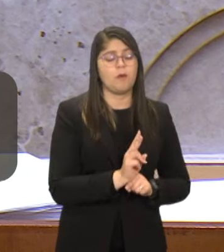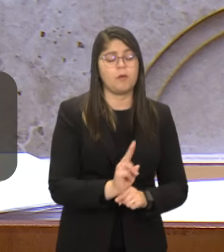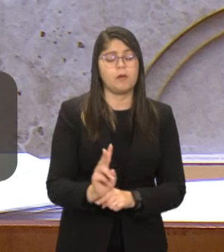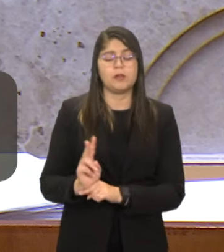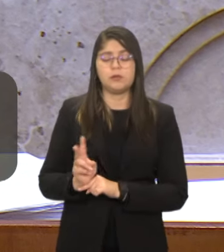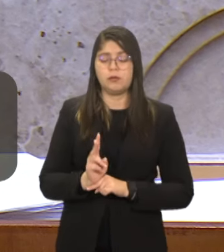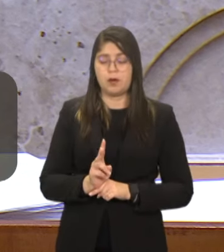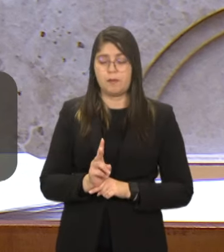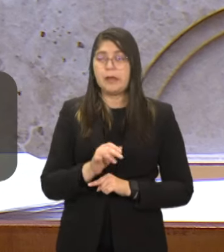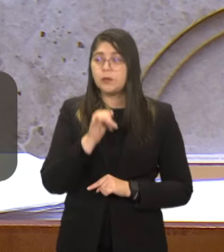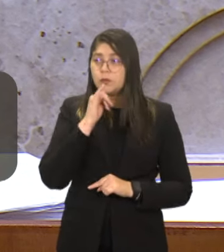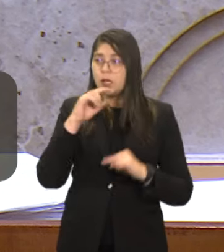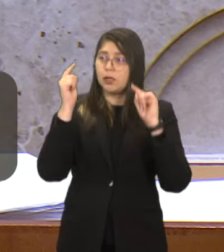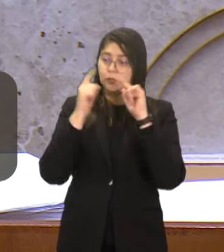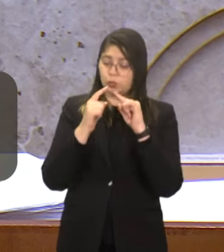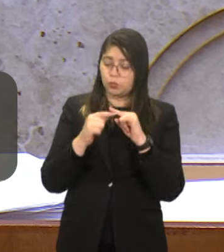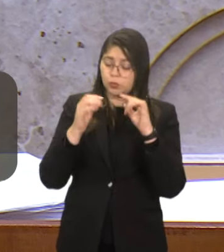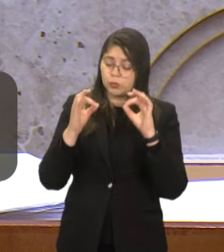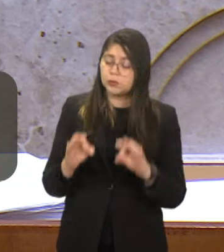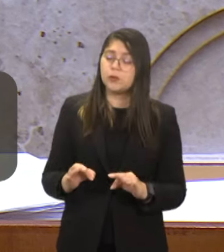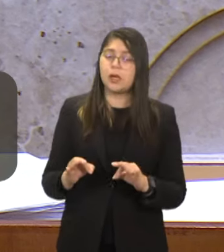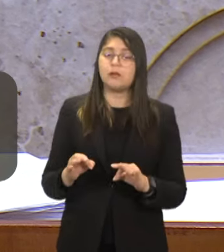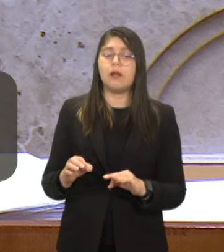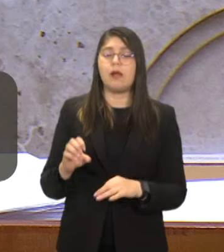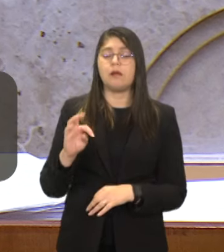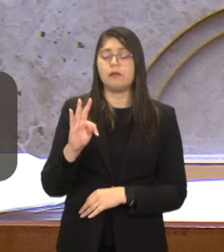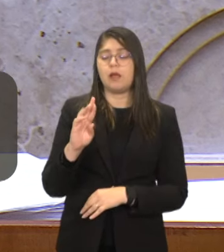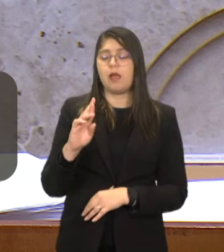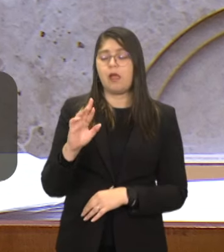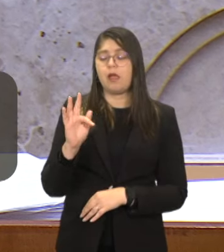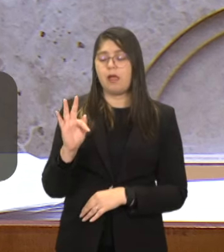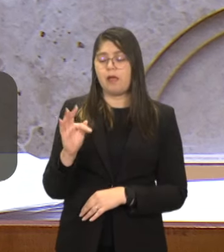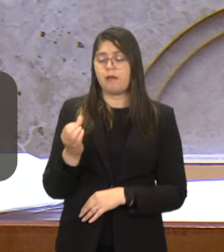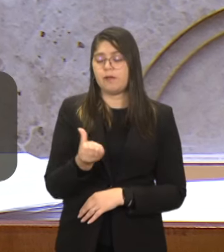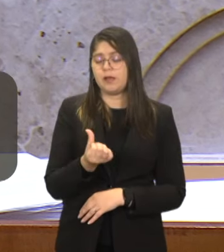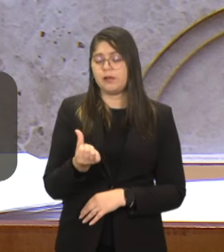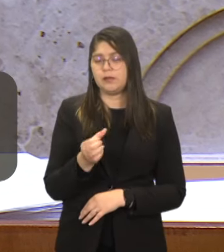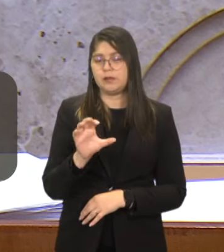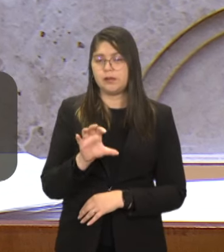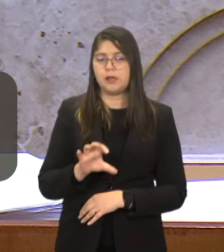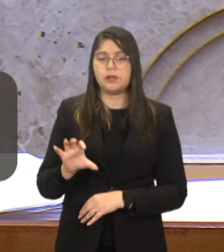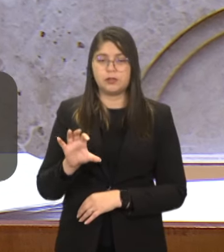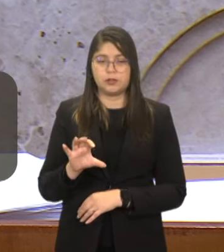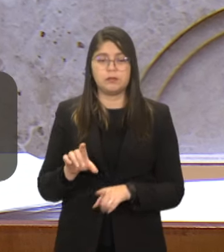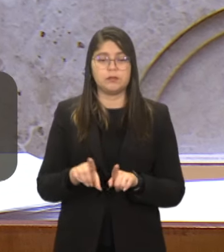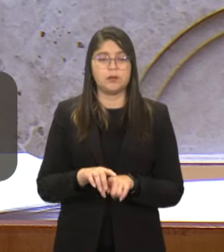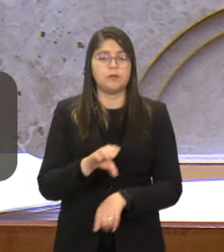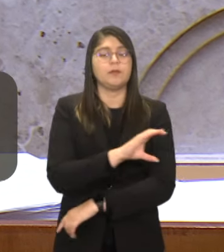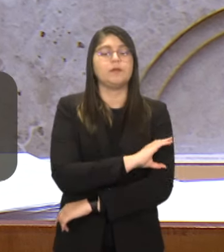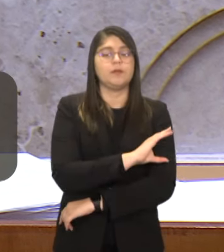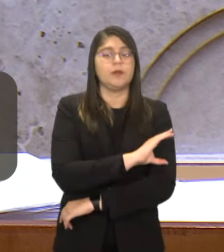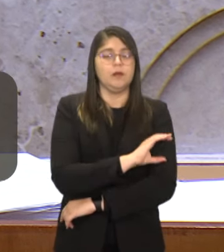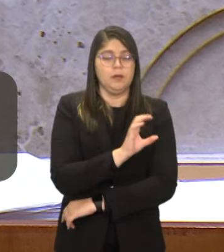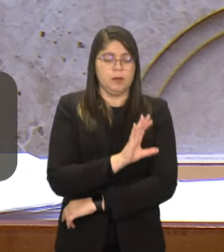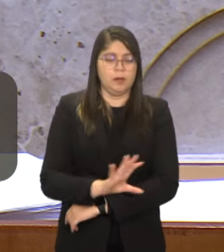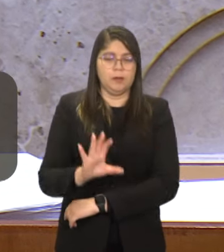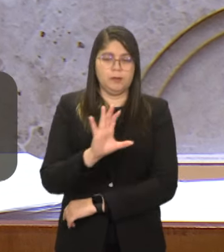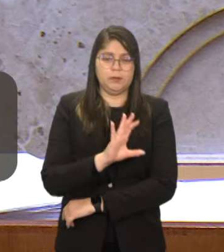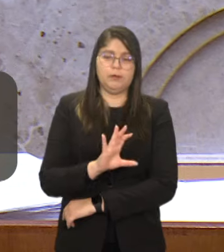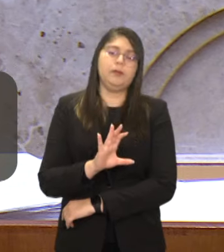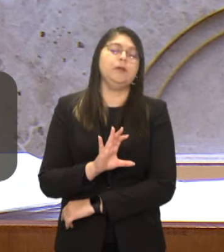sua execução ao Tribunal Regional Federal da Sexta Região pela Coordenadoria Regional de